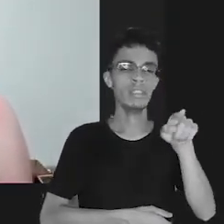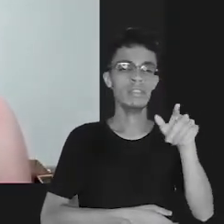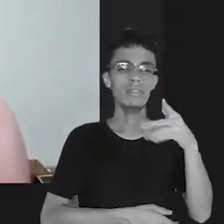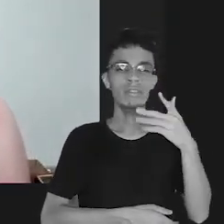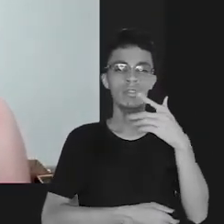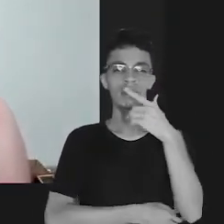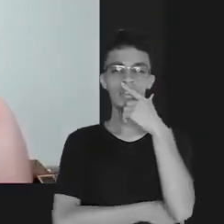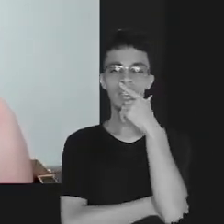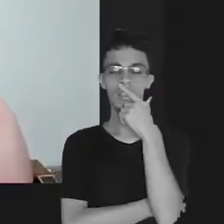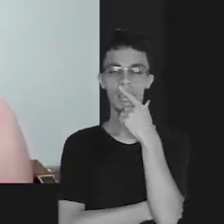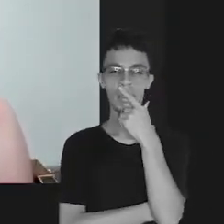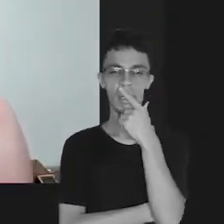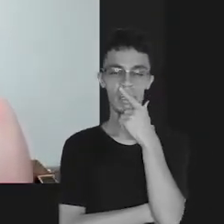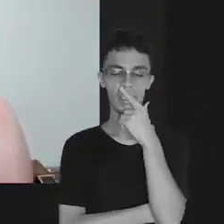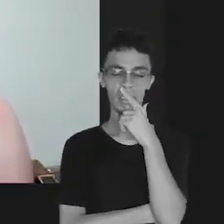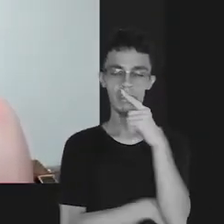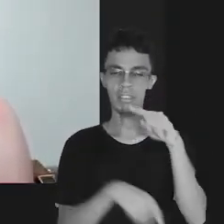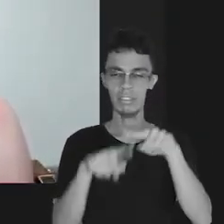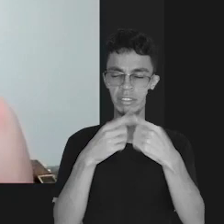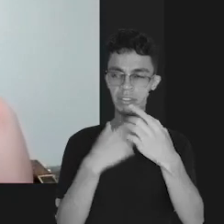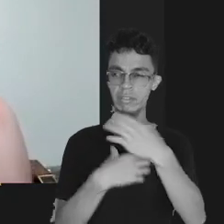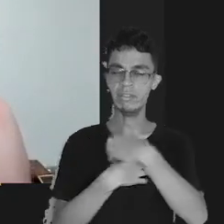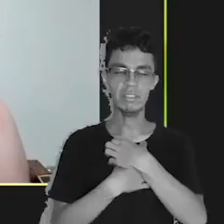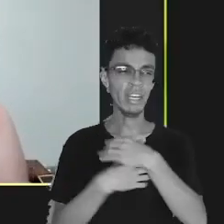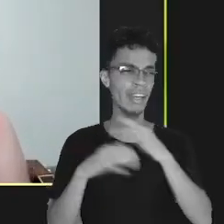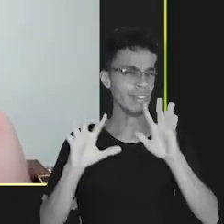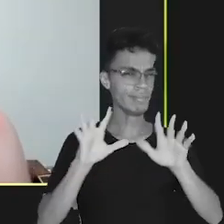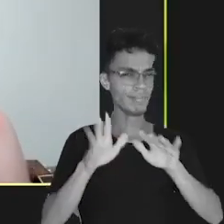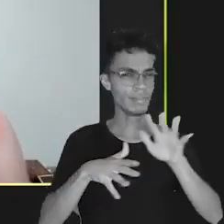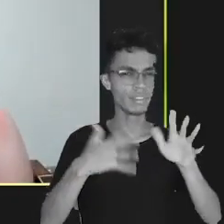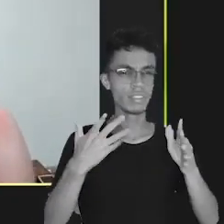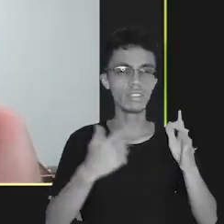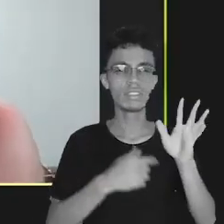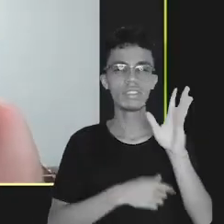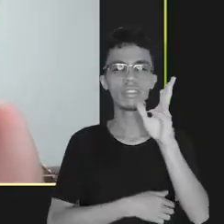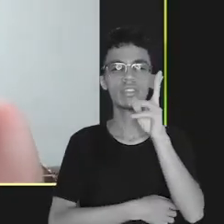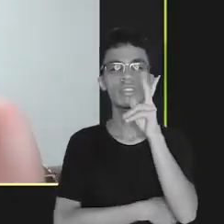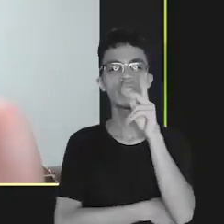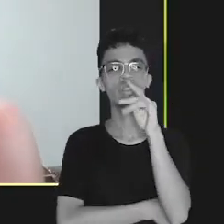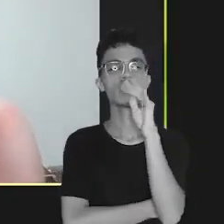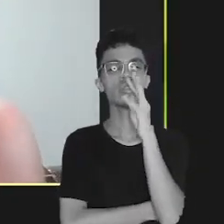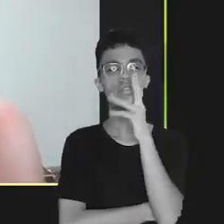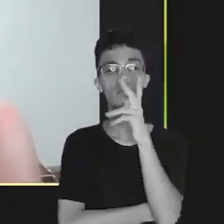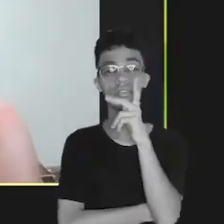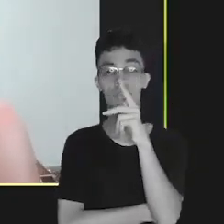Ora, mas tem gestos. Lentos.